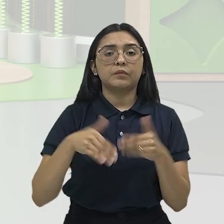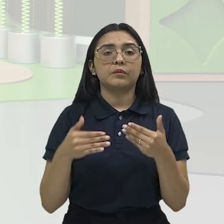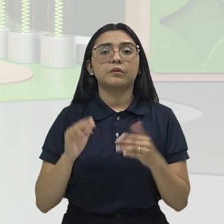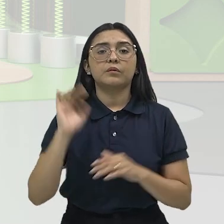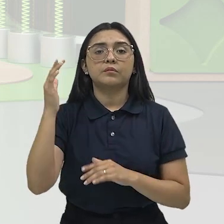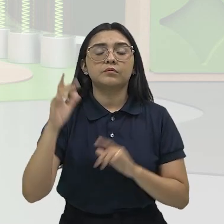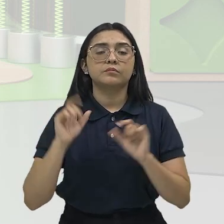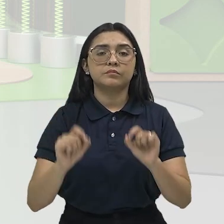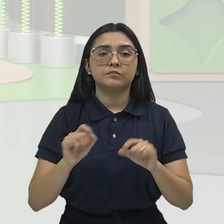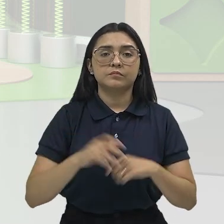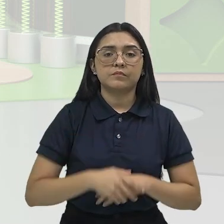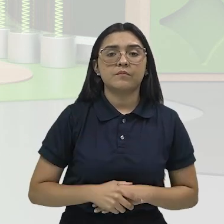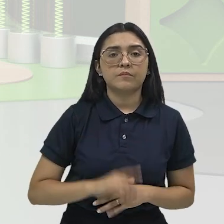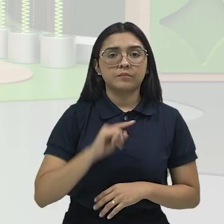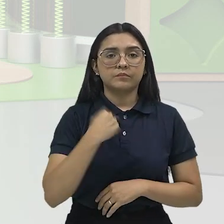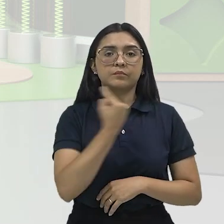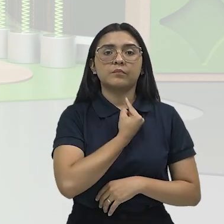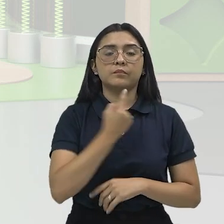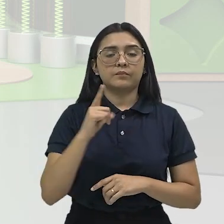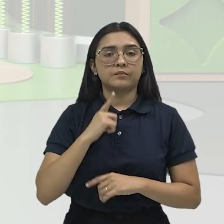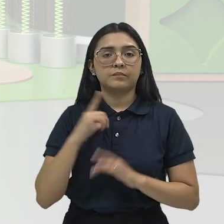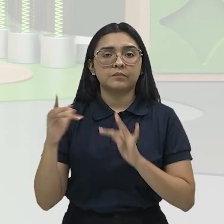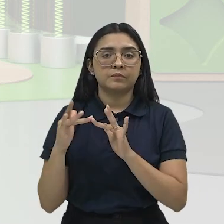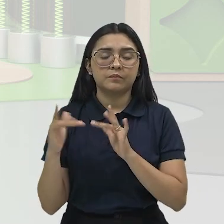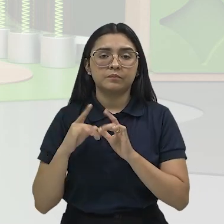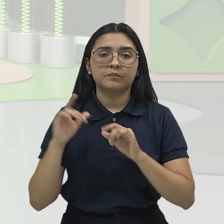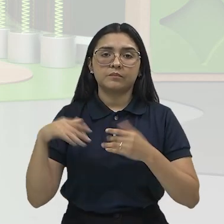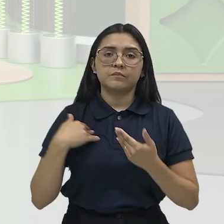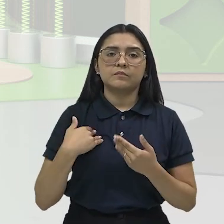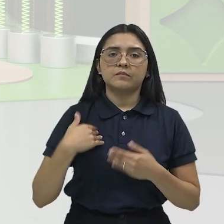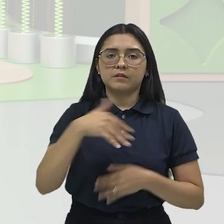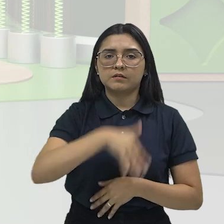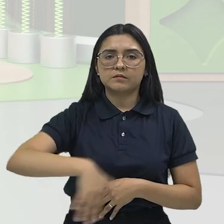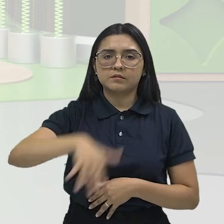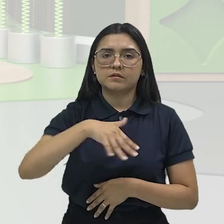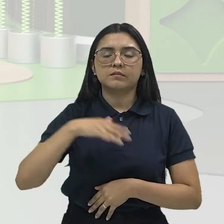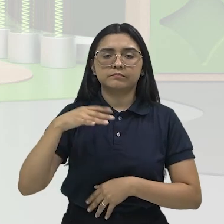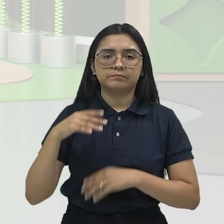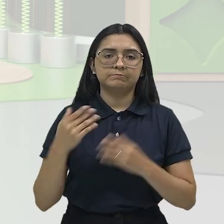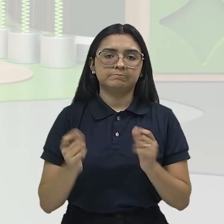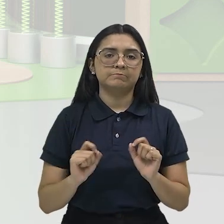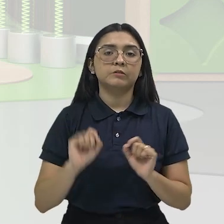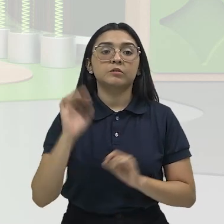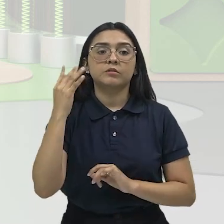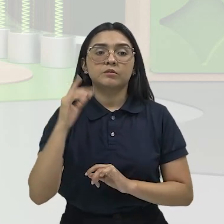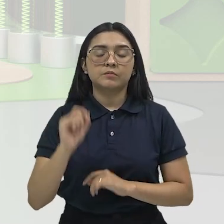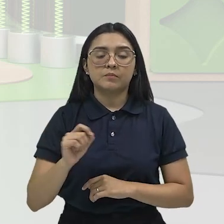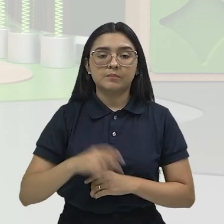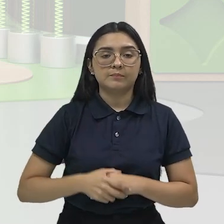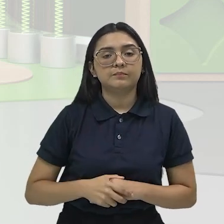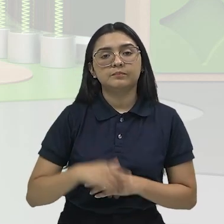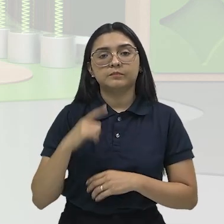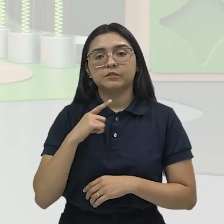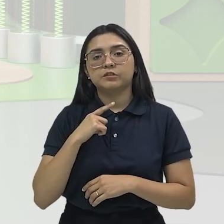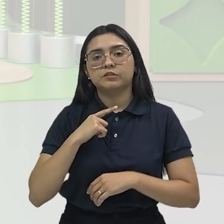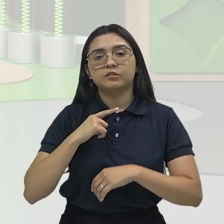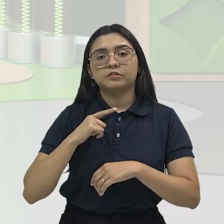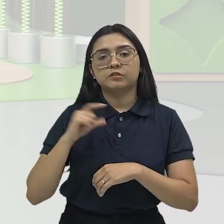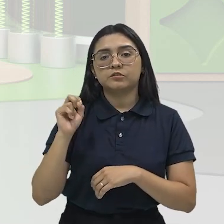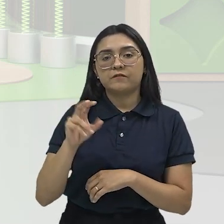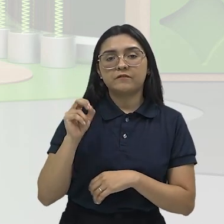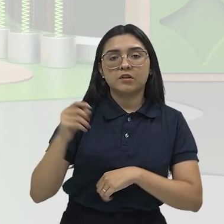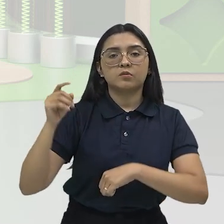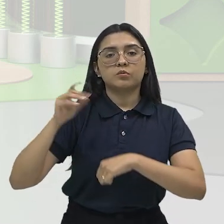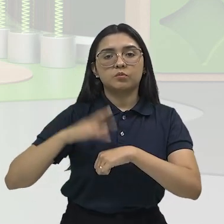acaba fazendo com que nós nos aproximemos dessas áreas silvestres e acaba, né, que essas doenças ou esses vírus